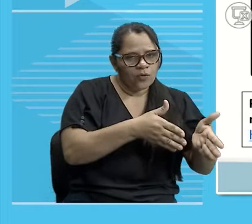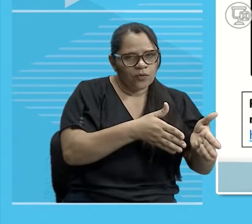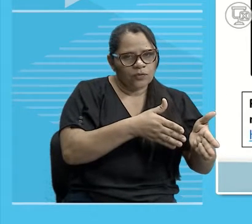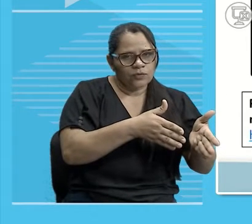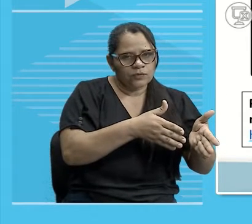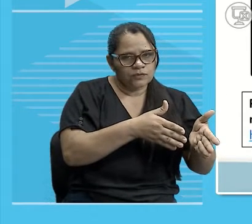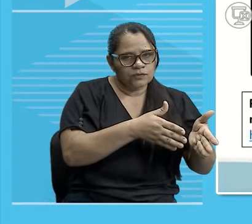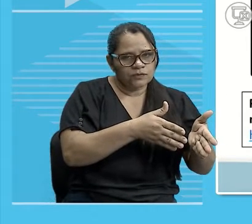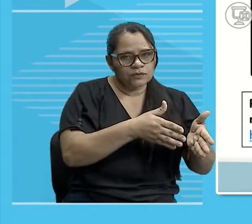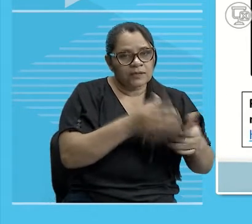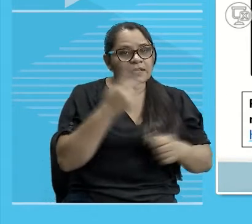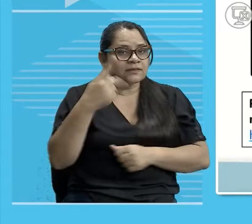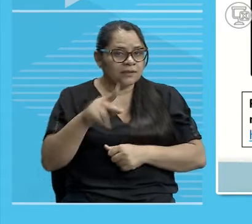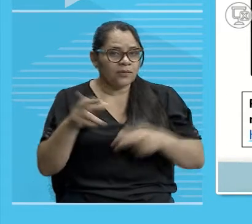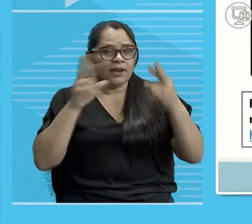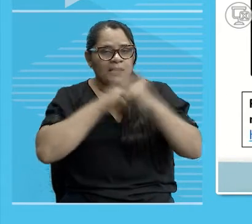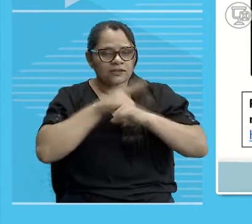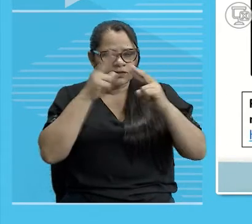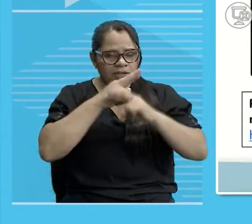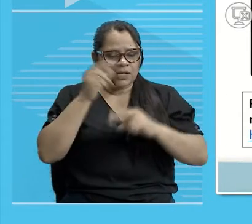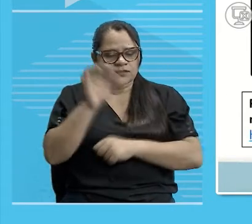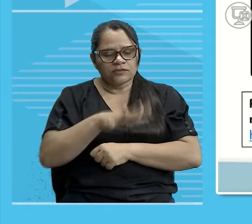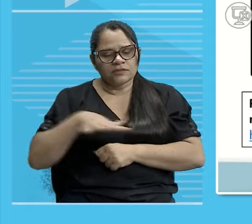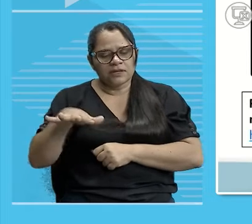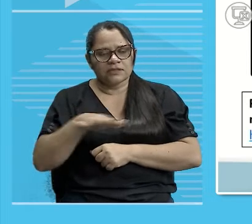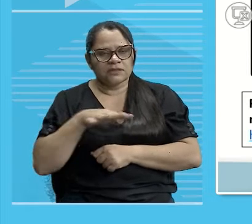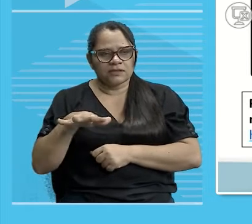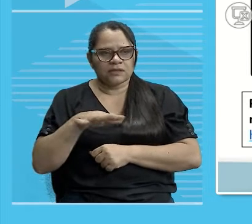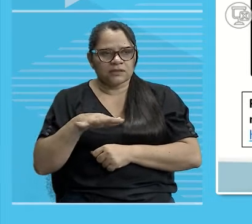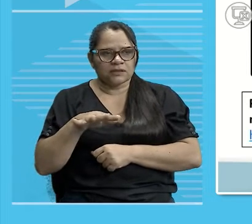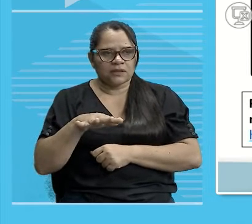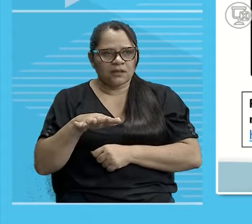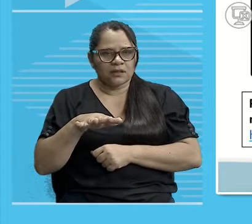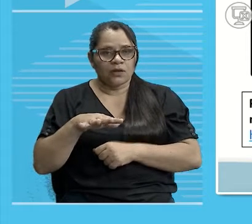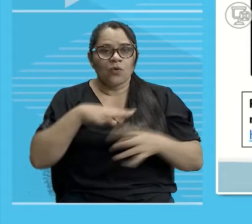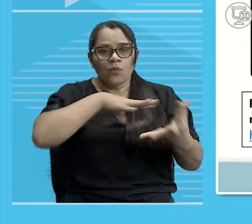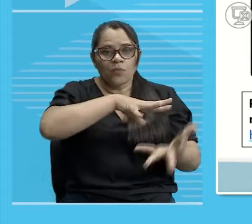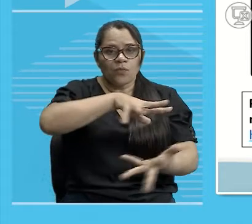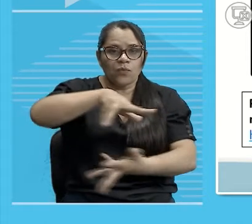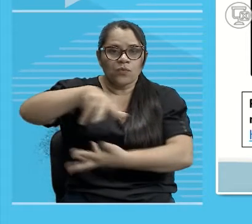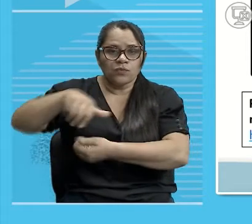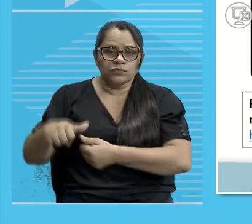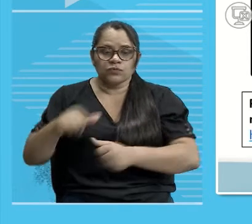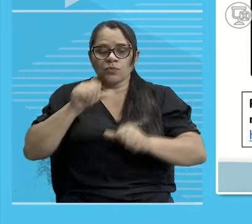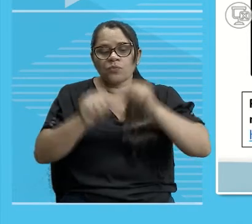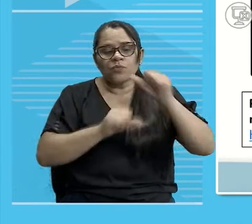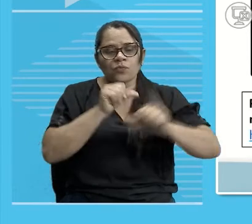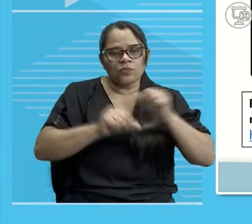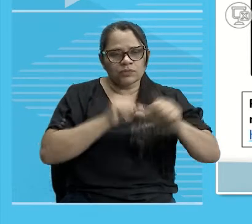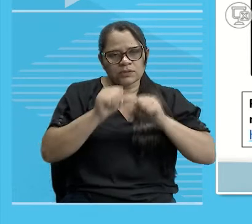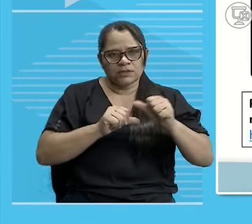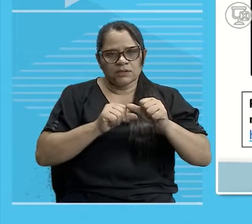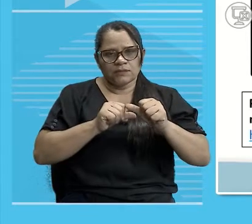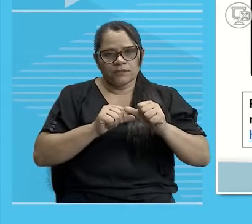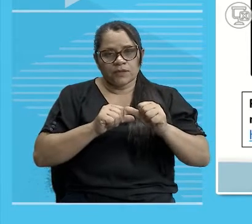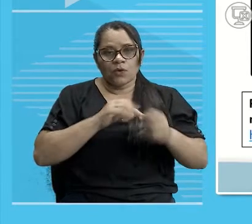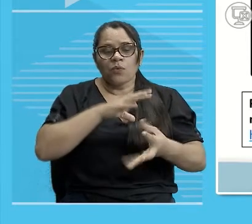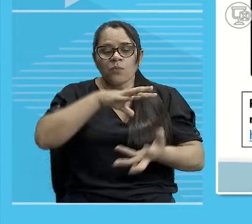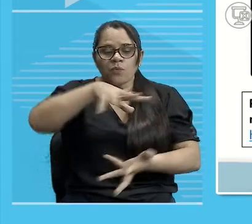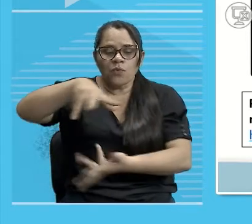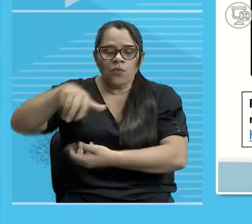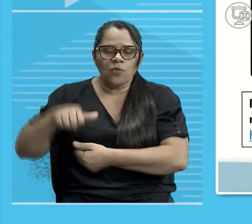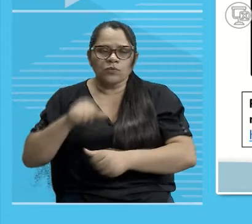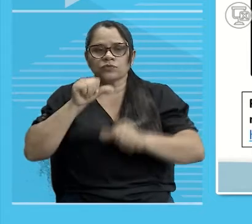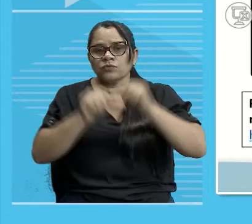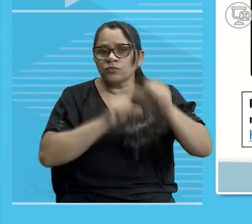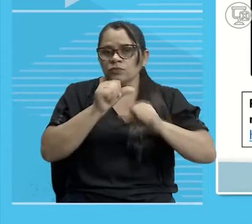também estão relacionados a essa área o mundo está mudando querido aluno o mundo está